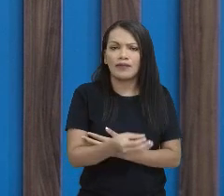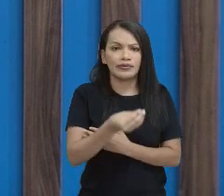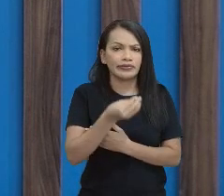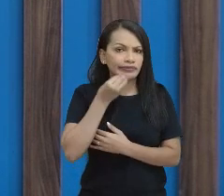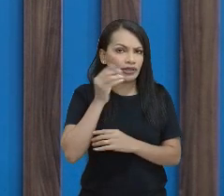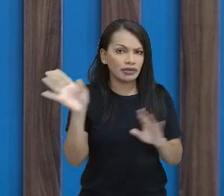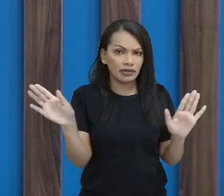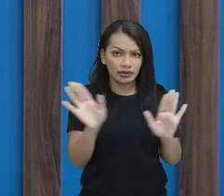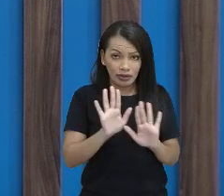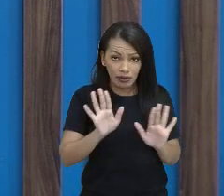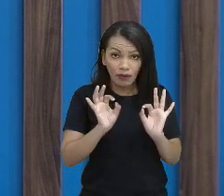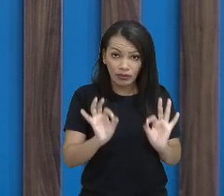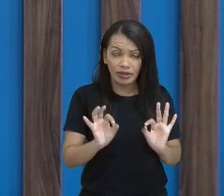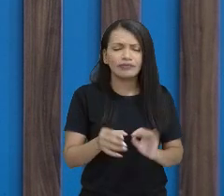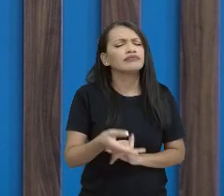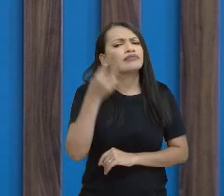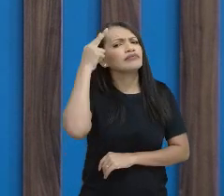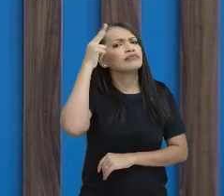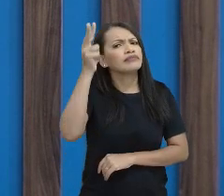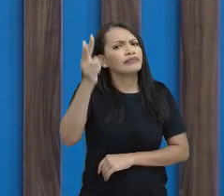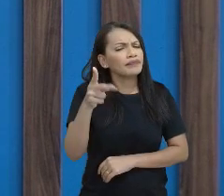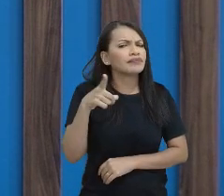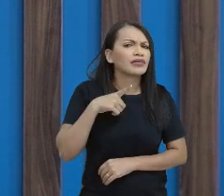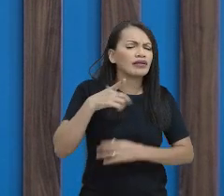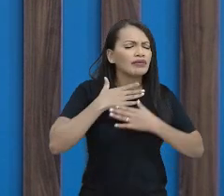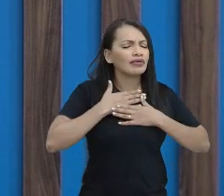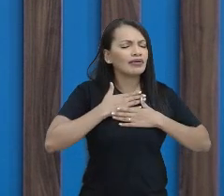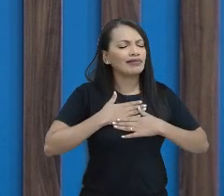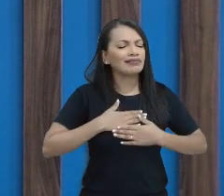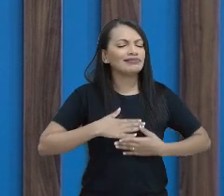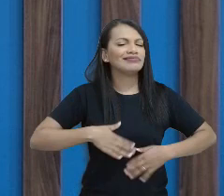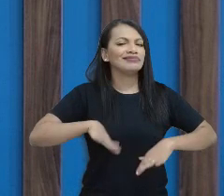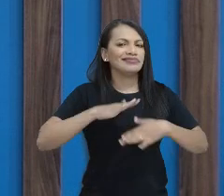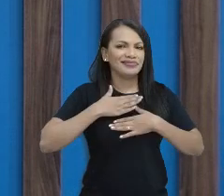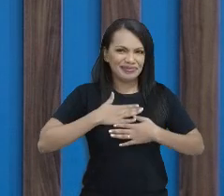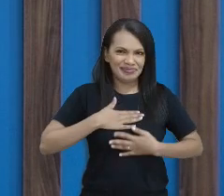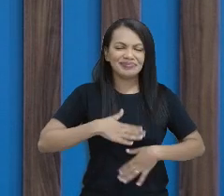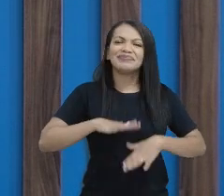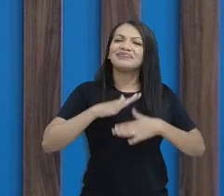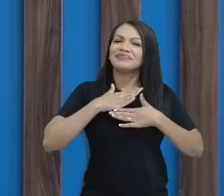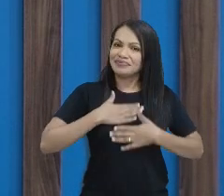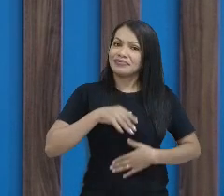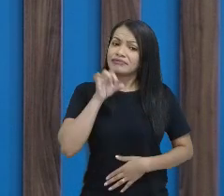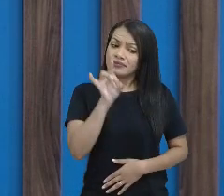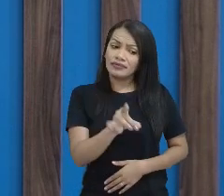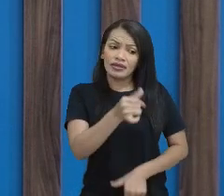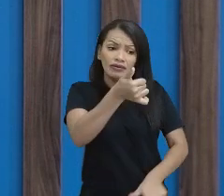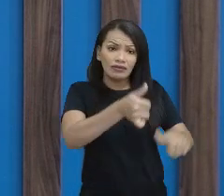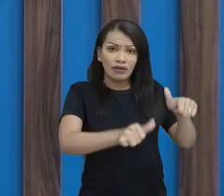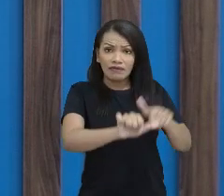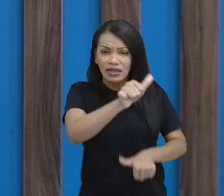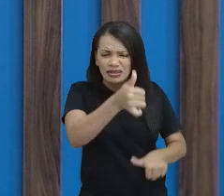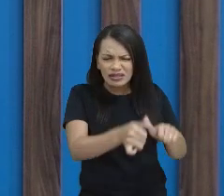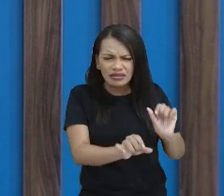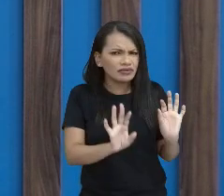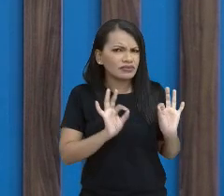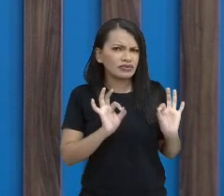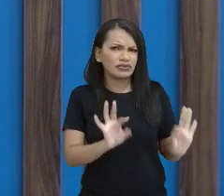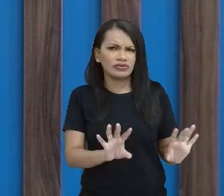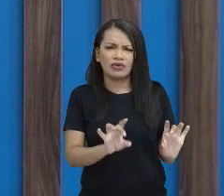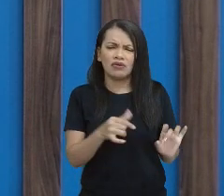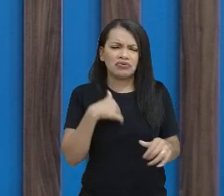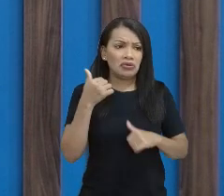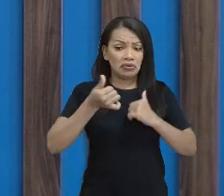oportunidade. Lembrando, tenham tranquilidade, é só uma avaliação diagnóstica, tá? Nada